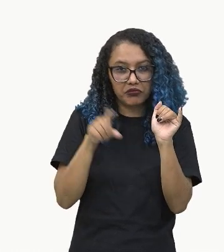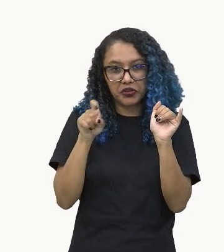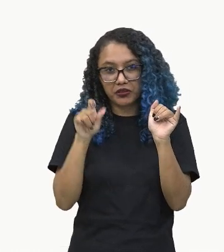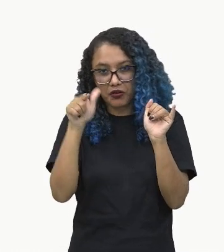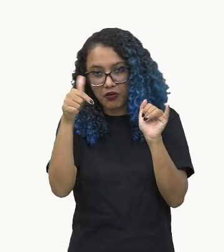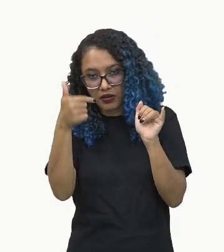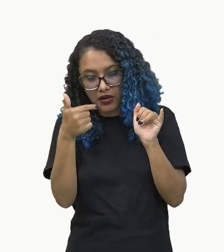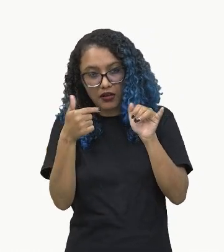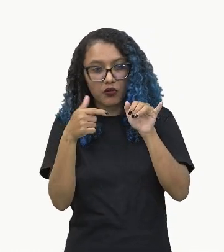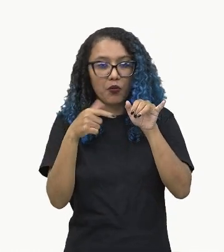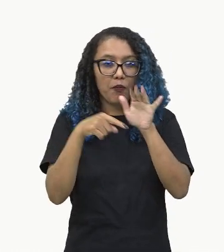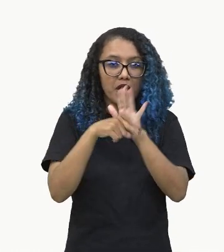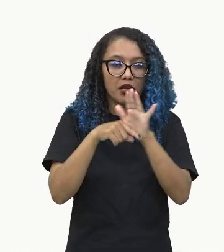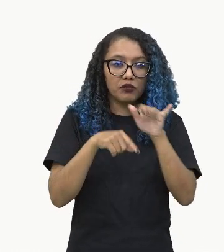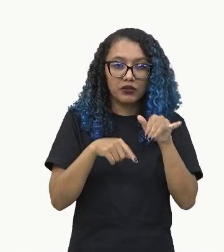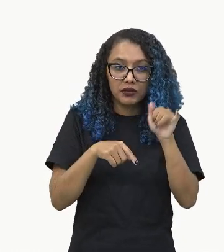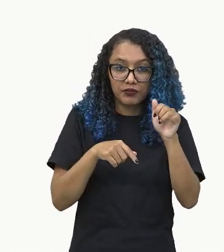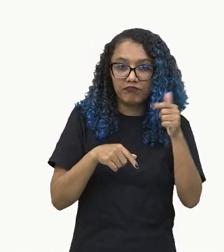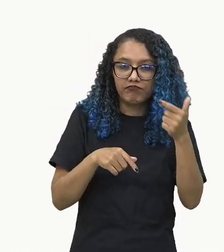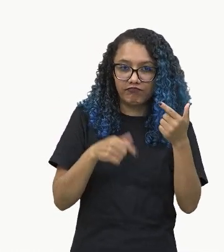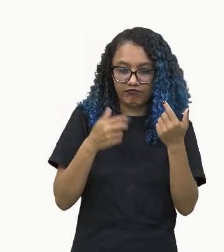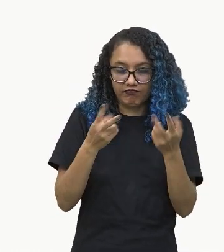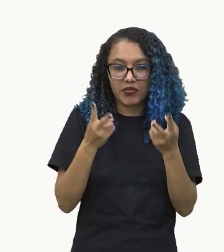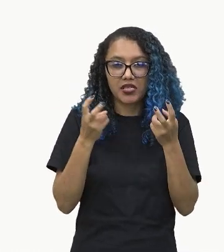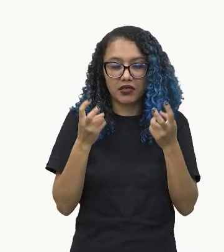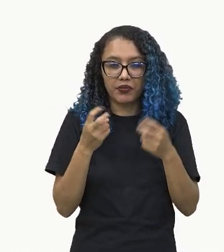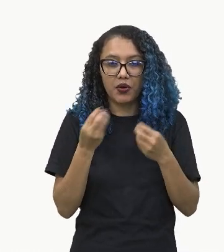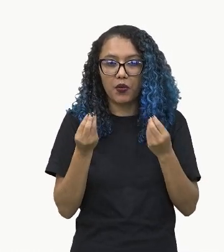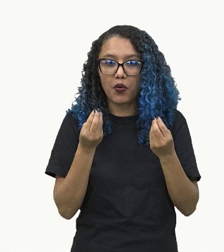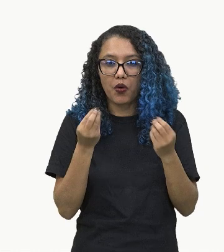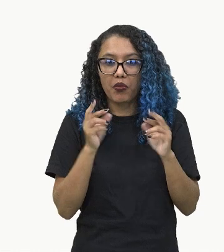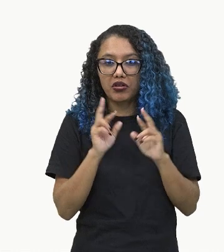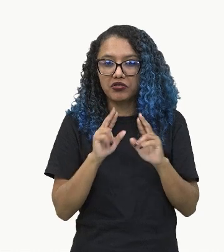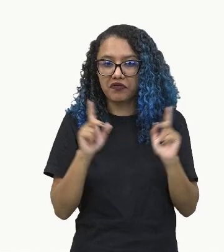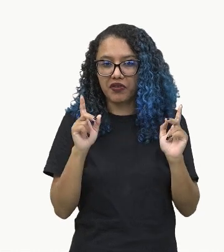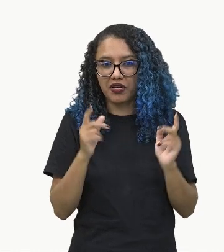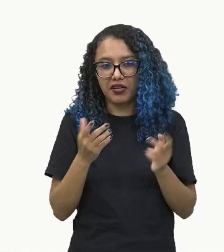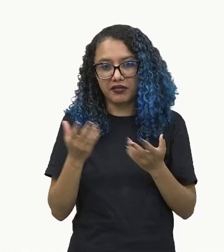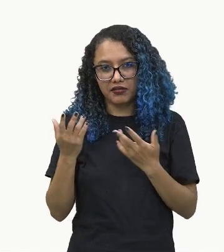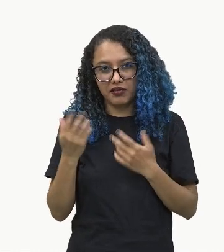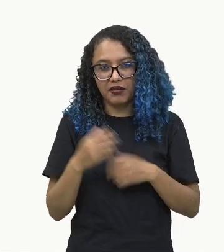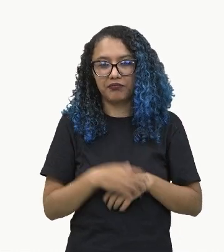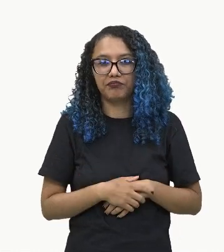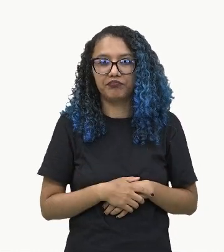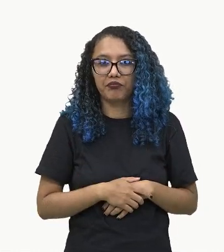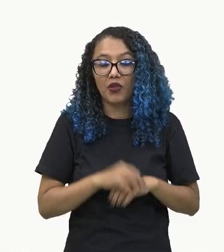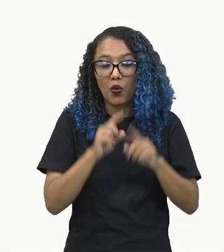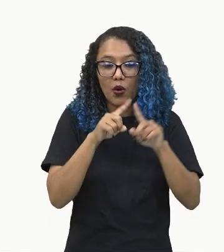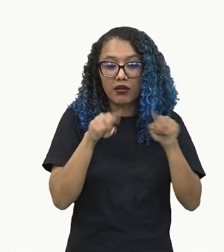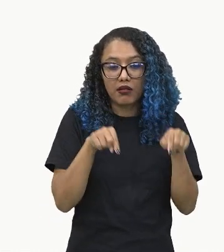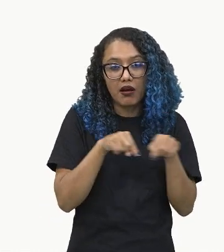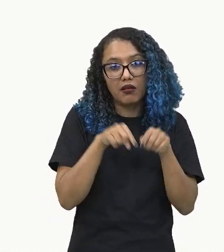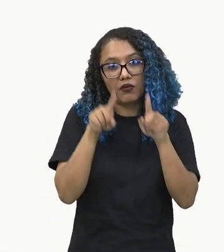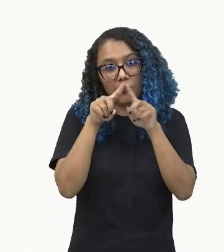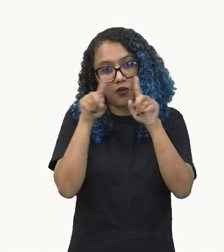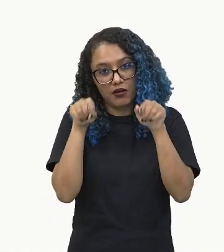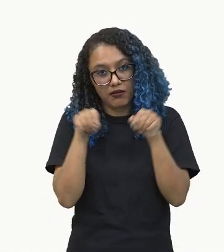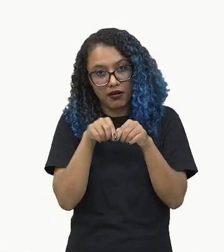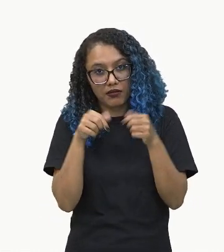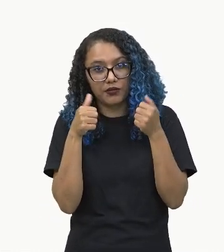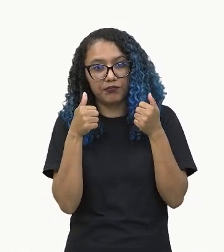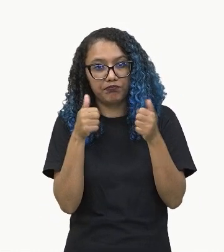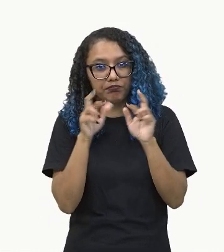né, demonstrando aqui geometricamente, o que é a diferença de dois quadrados. Tudo bem?